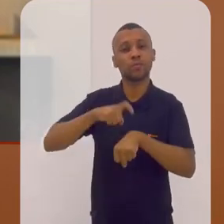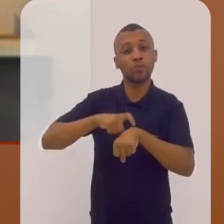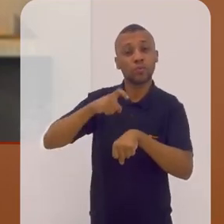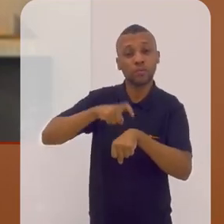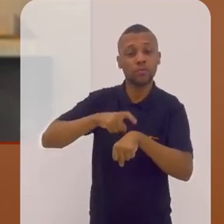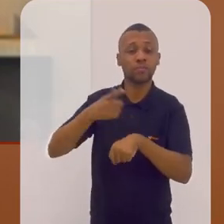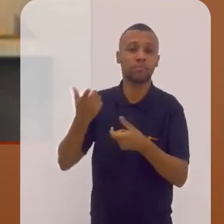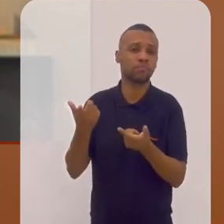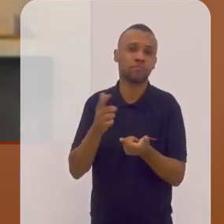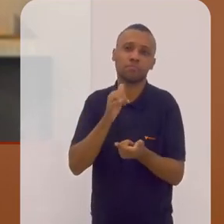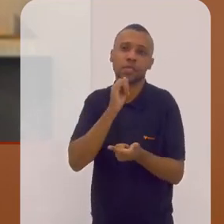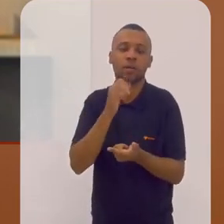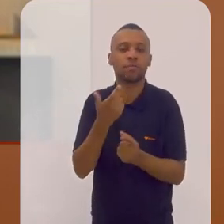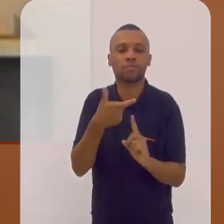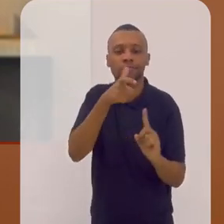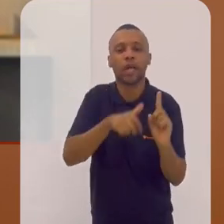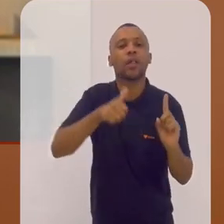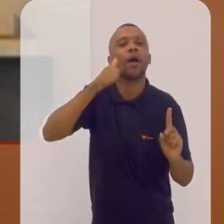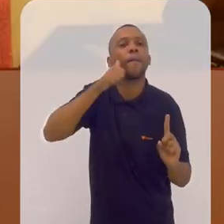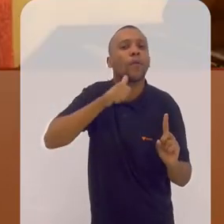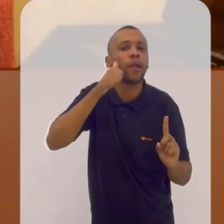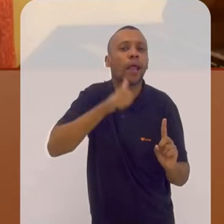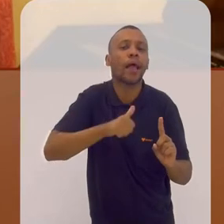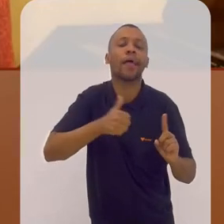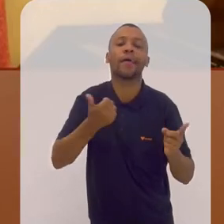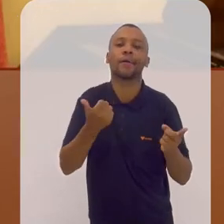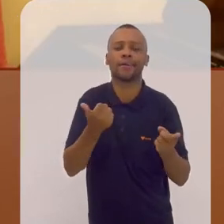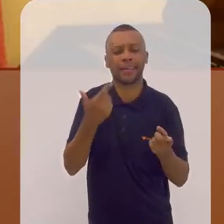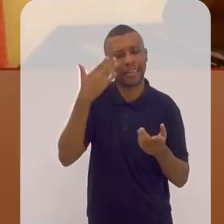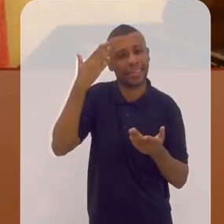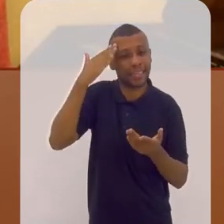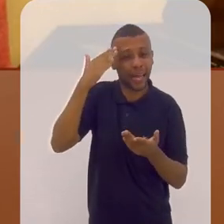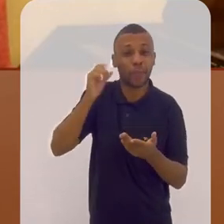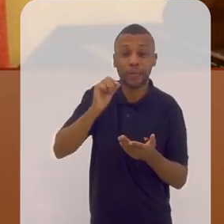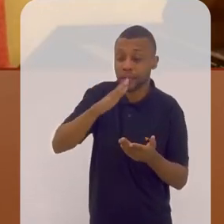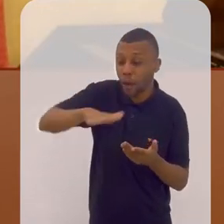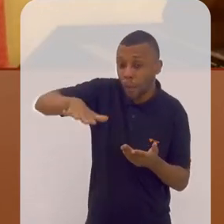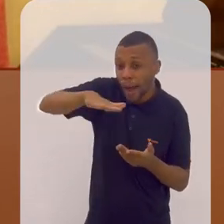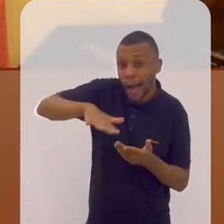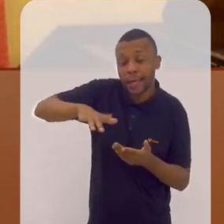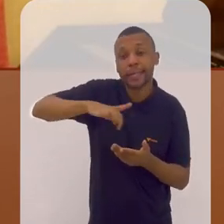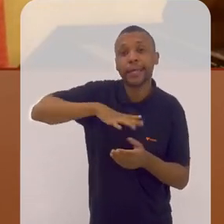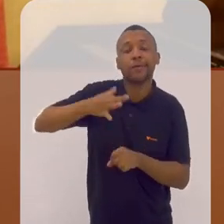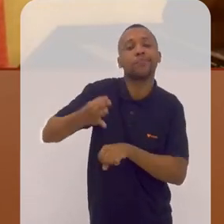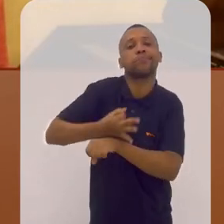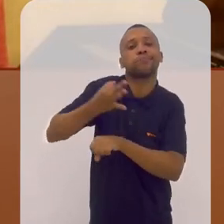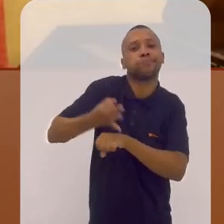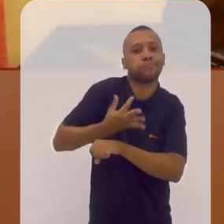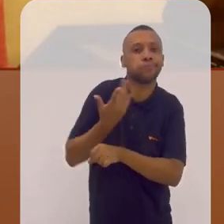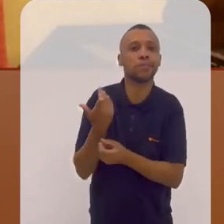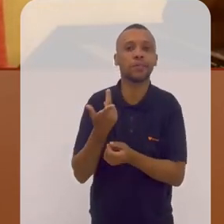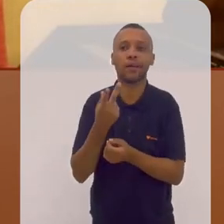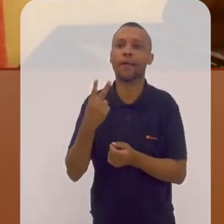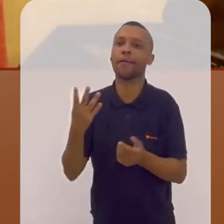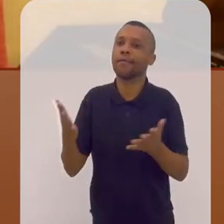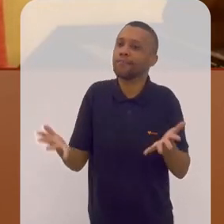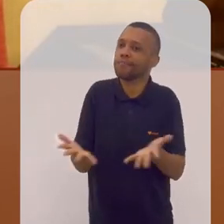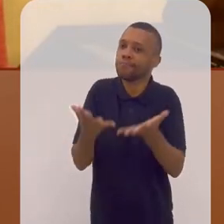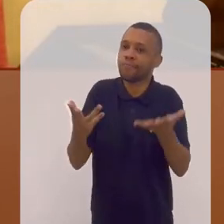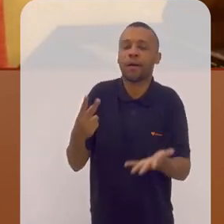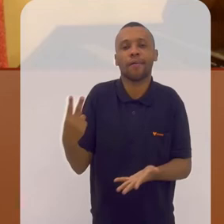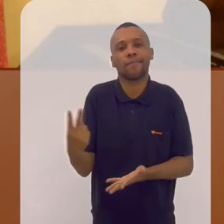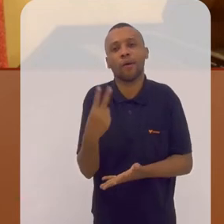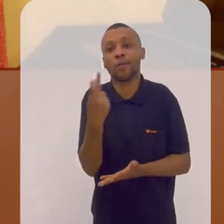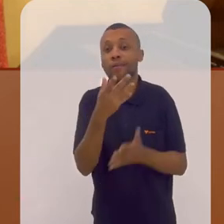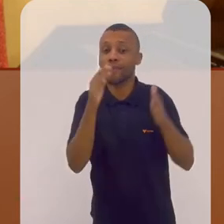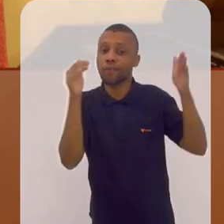ainda sendo mulher também, no meio que ainda há resistência, enfim, que valoriza